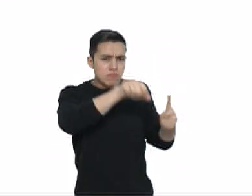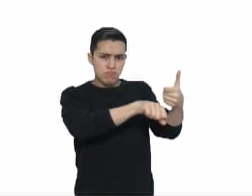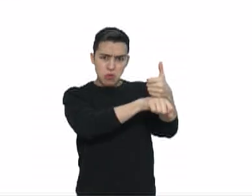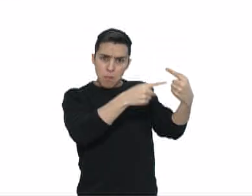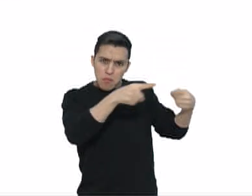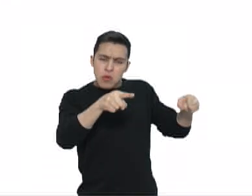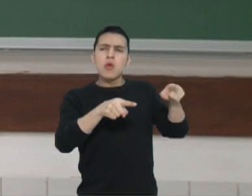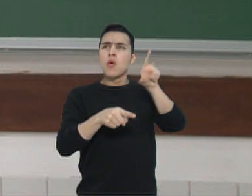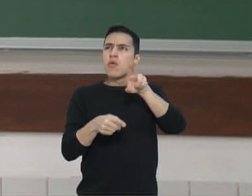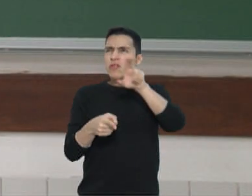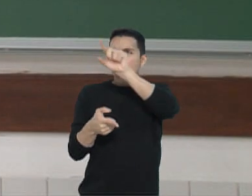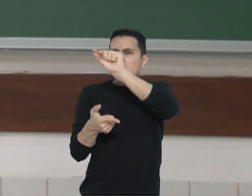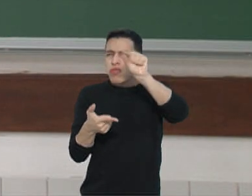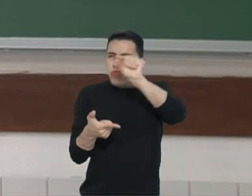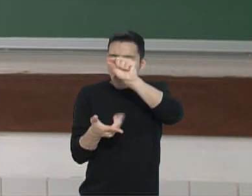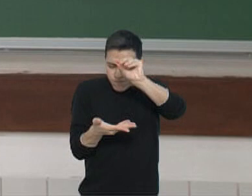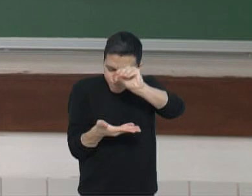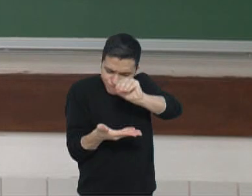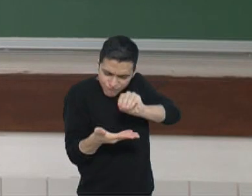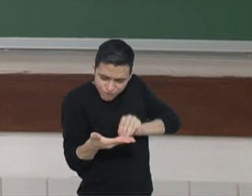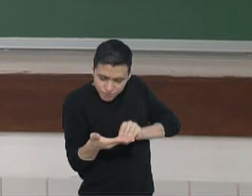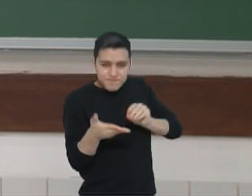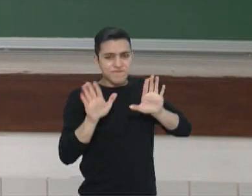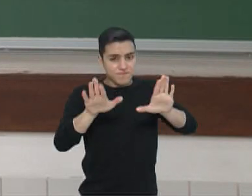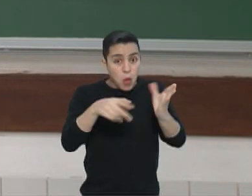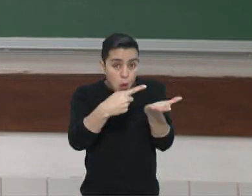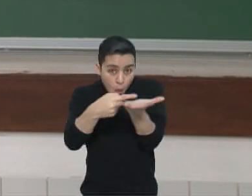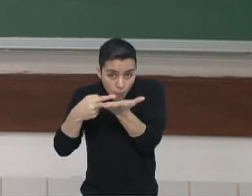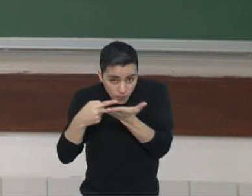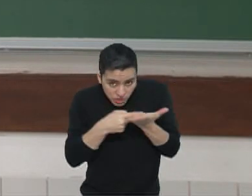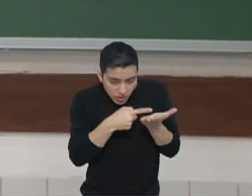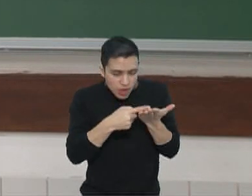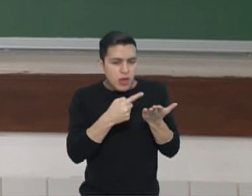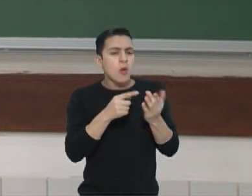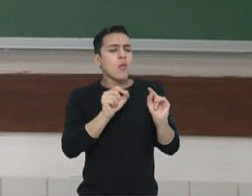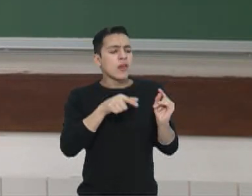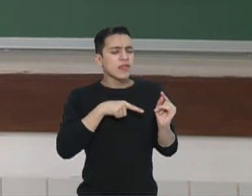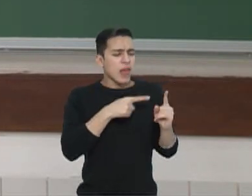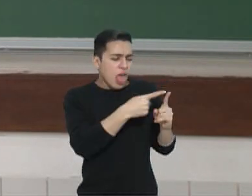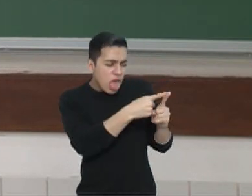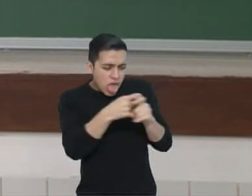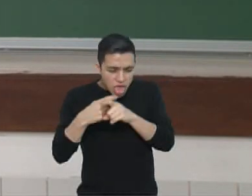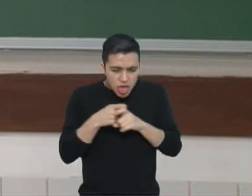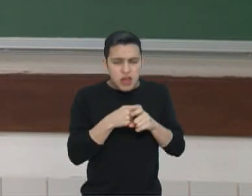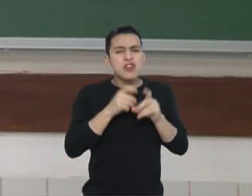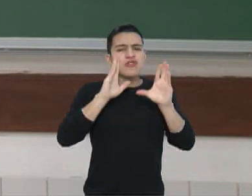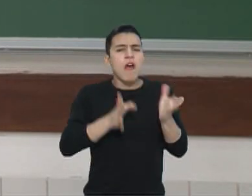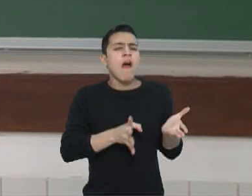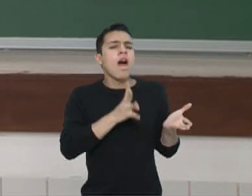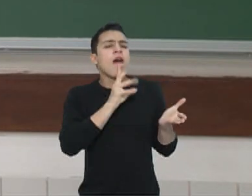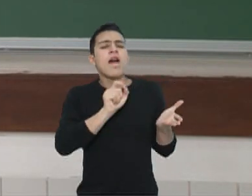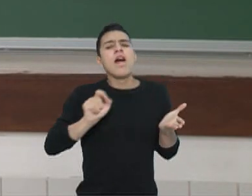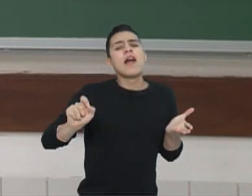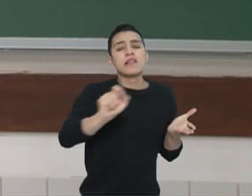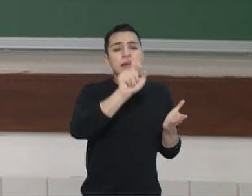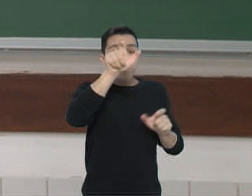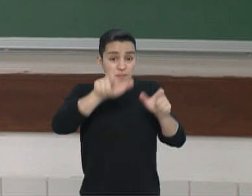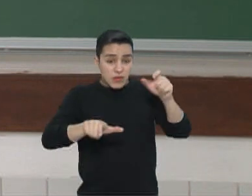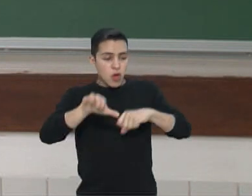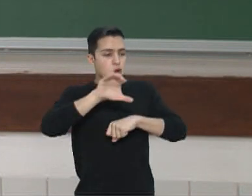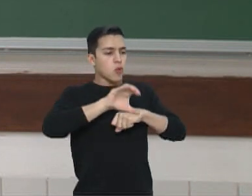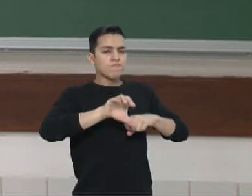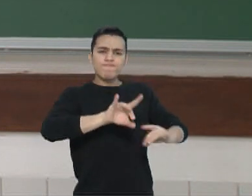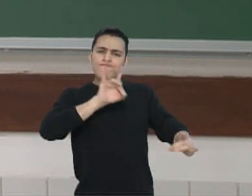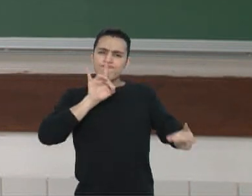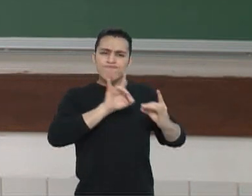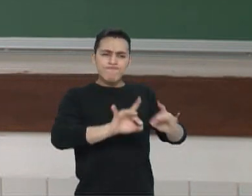Ou seja, a notação musical convencional, ela tem símbolos que normalmente são conhecidos por quem faz um curso específico